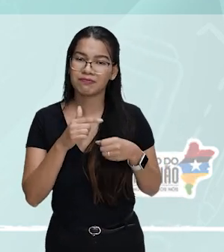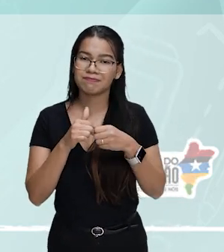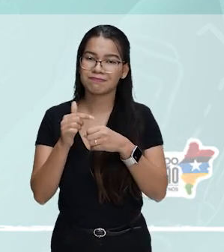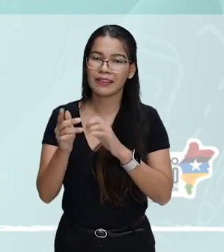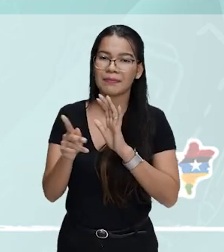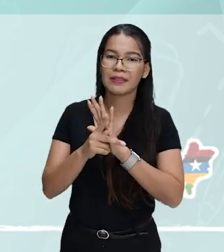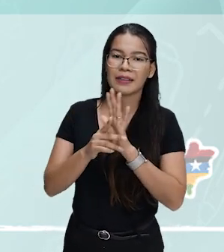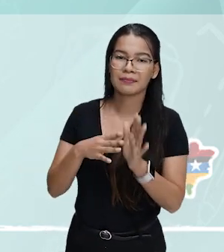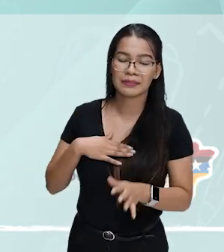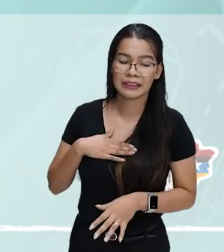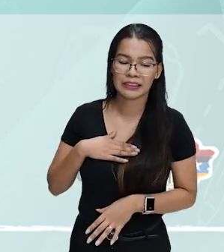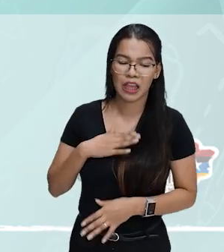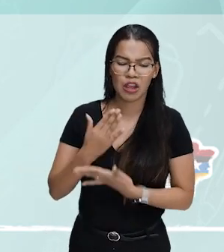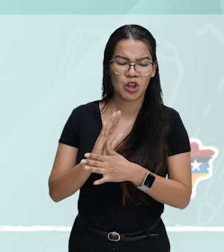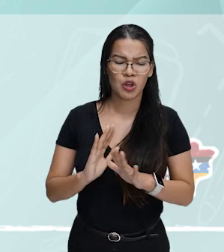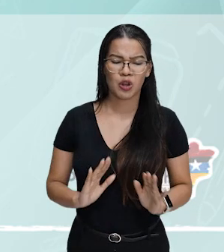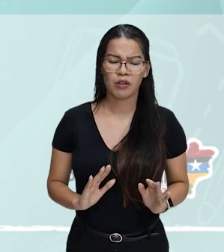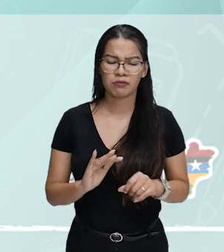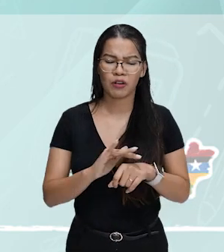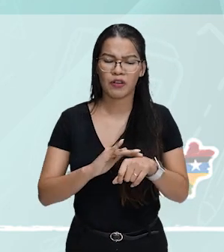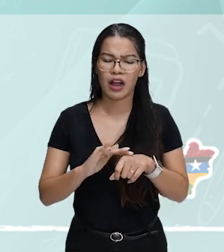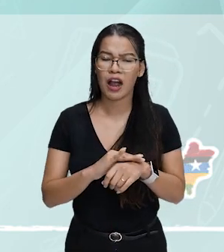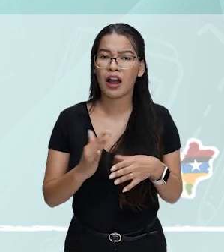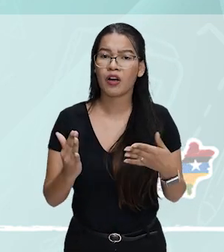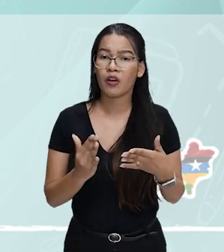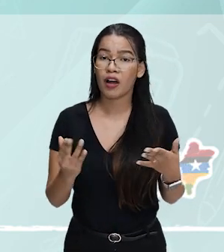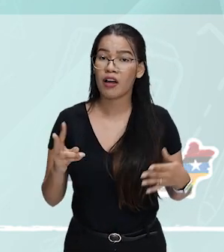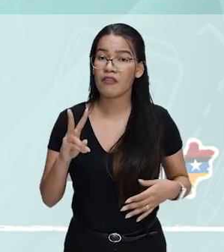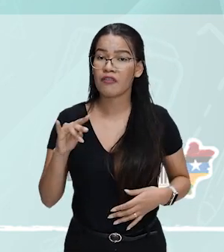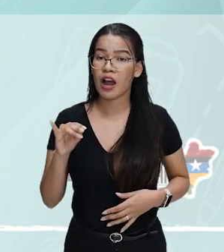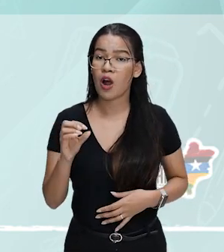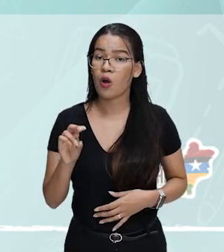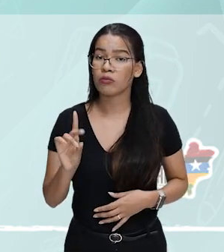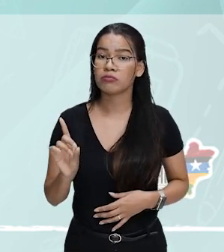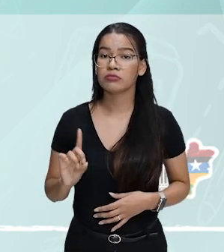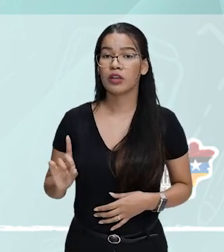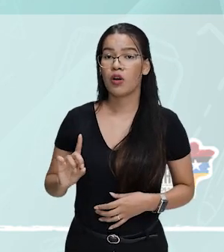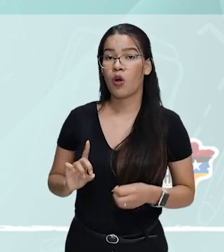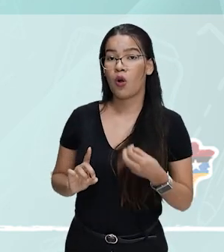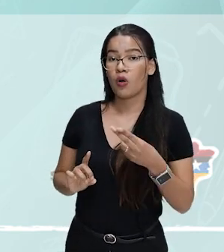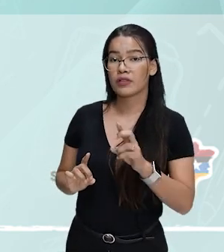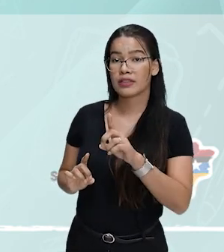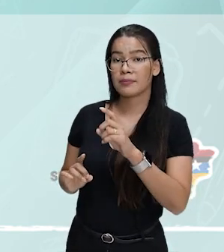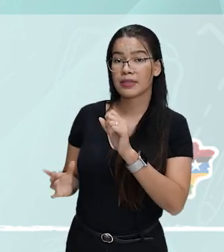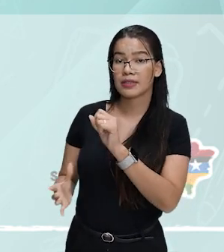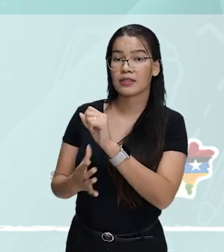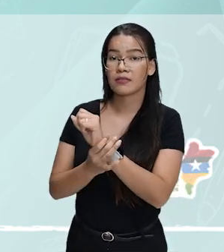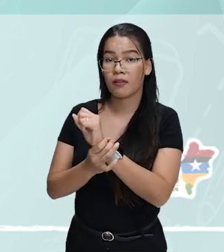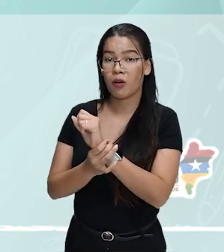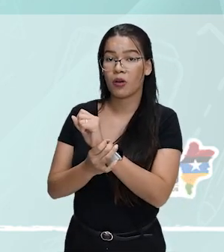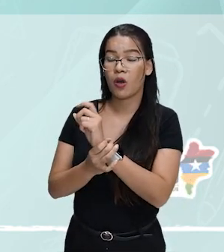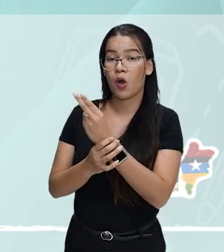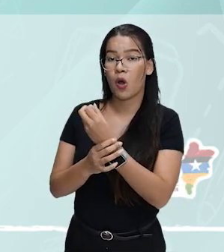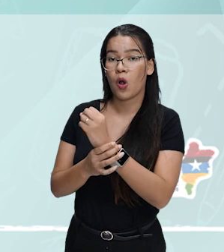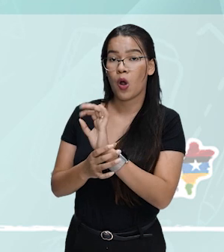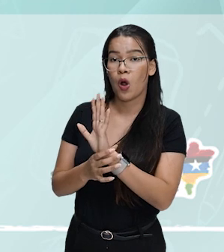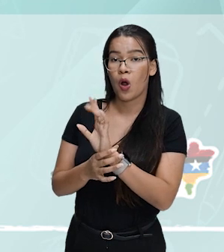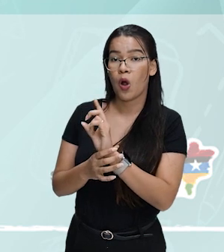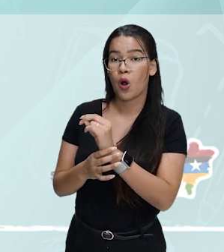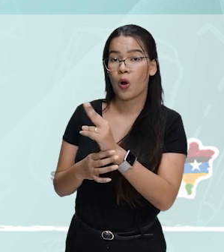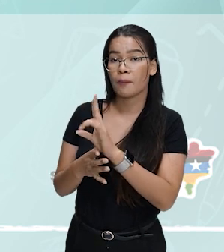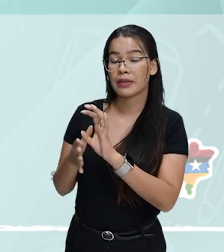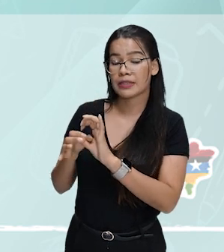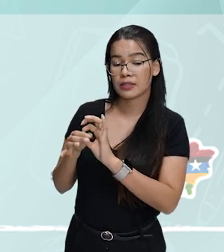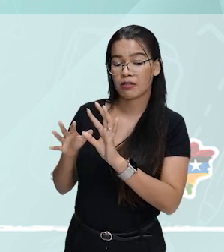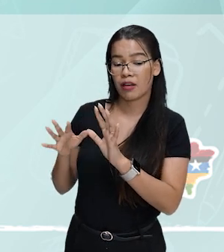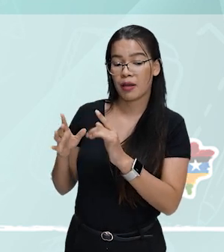Chega de conversa, agora vai ou racha. Ou você me solta, ou você me laça. É